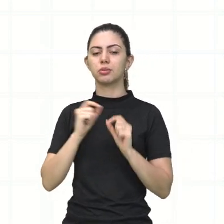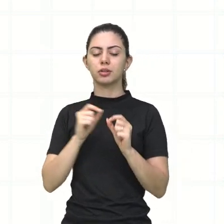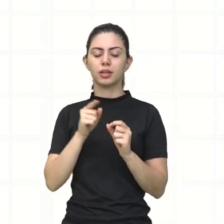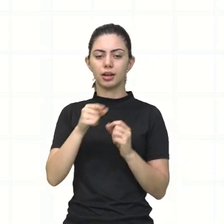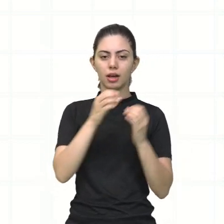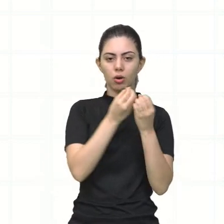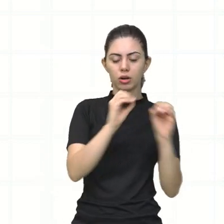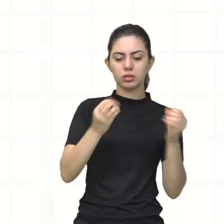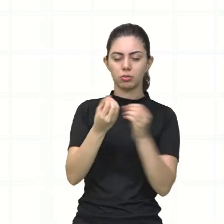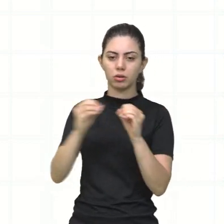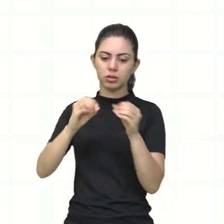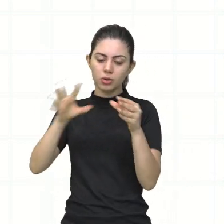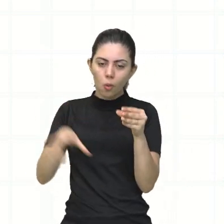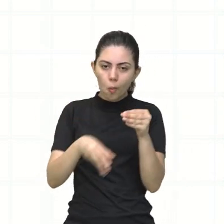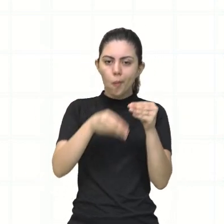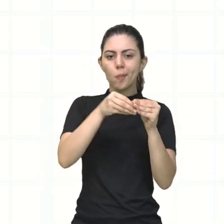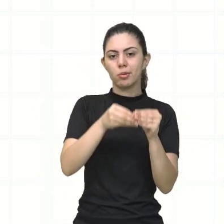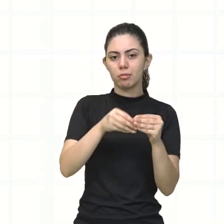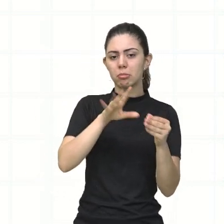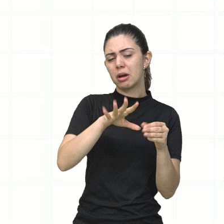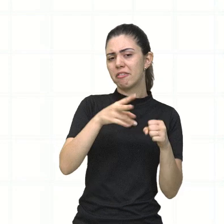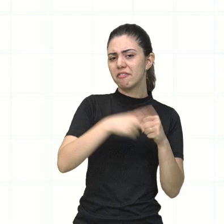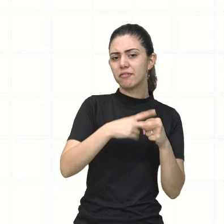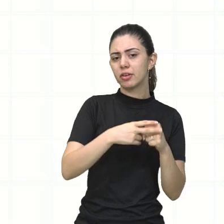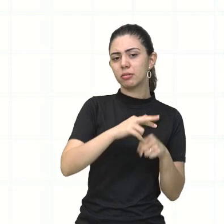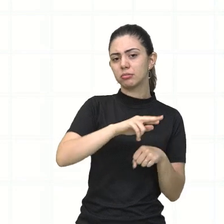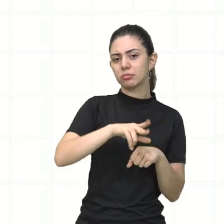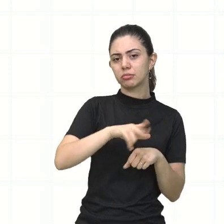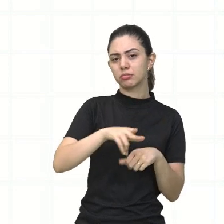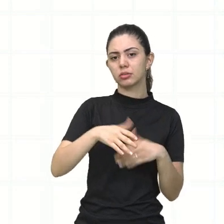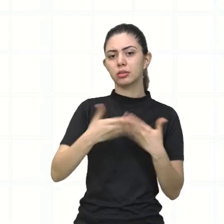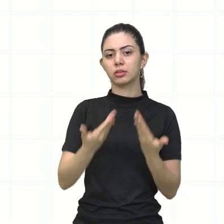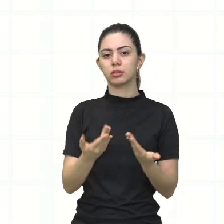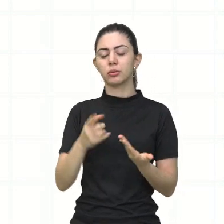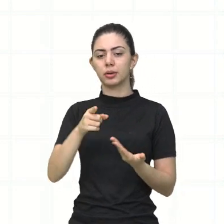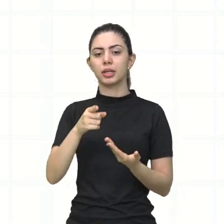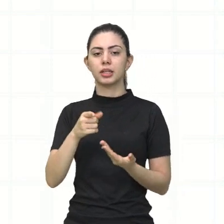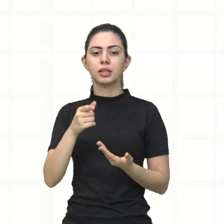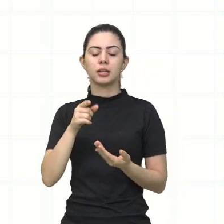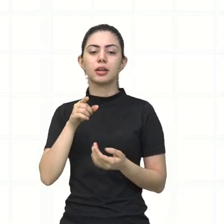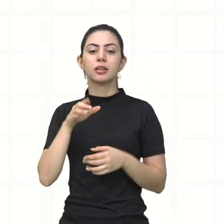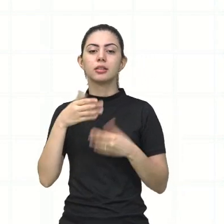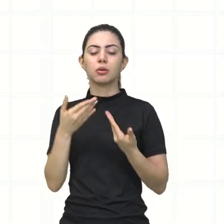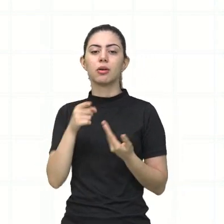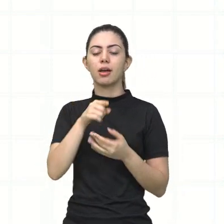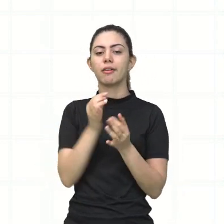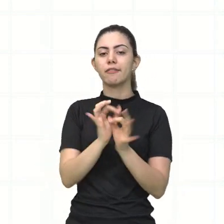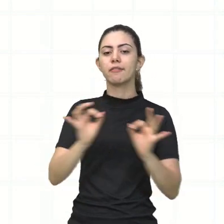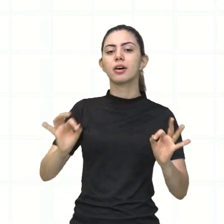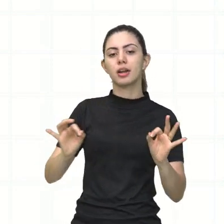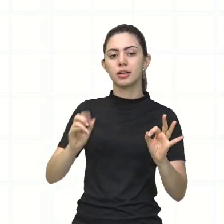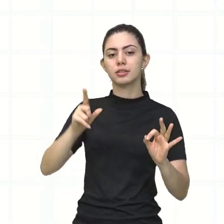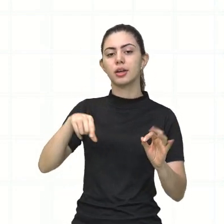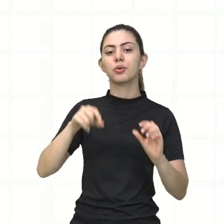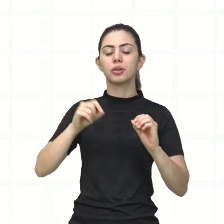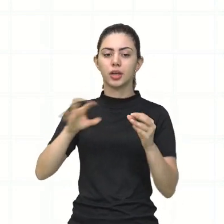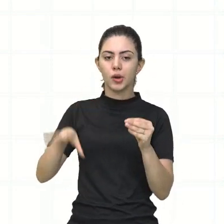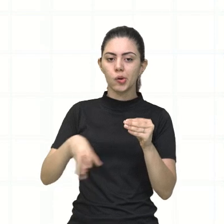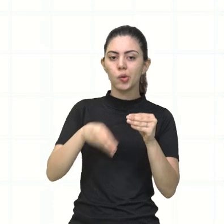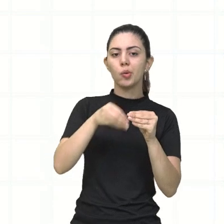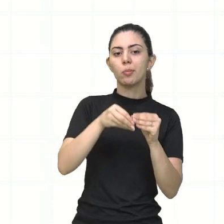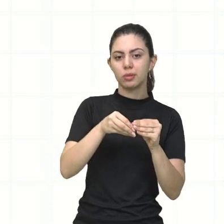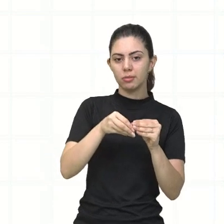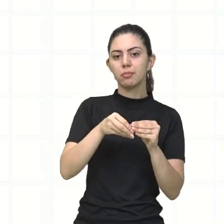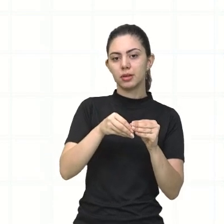que não é um verbo. Tenho certeza de que ele chegará a tempo. Por isso, completiva nominal,